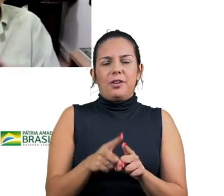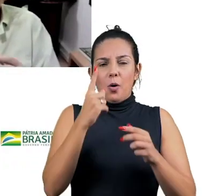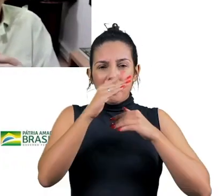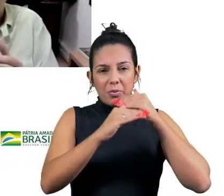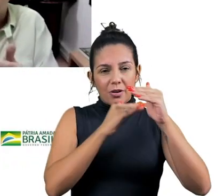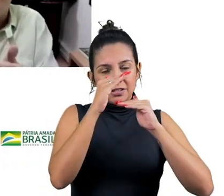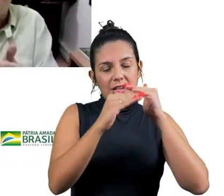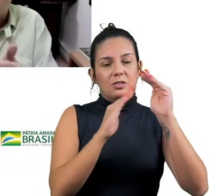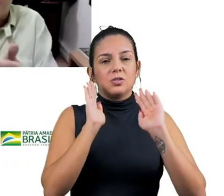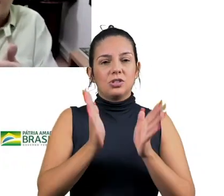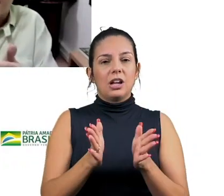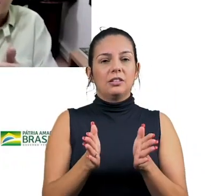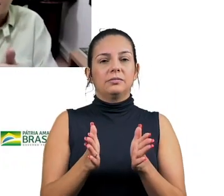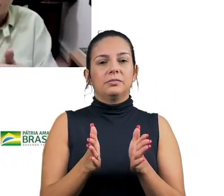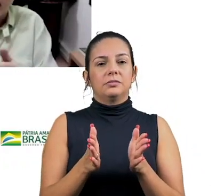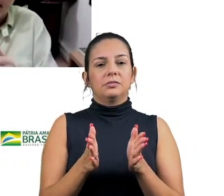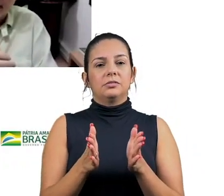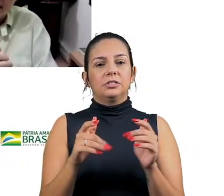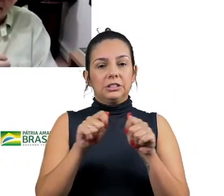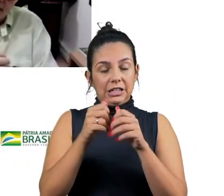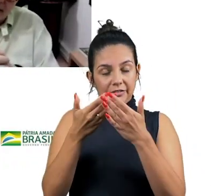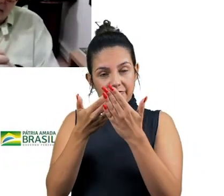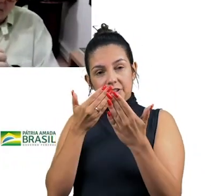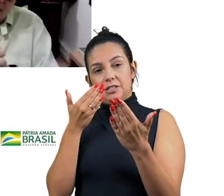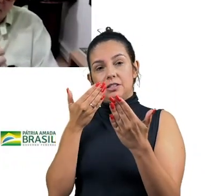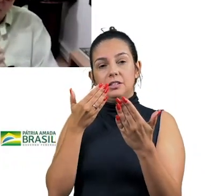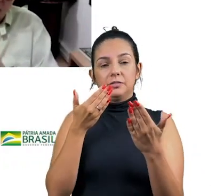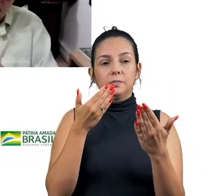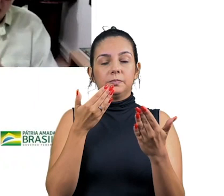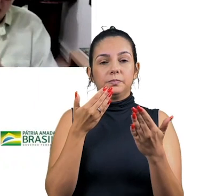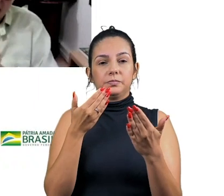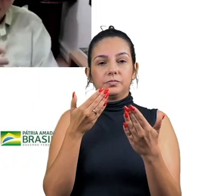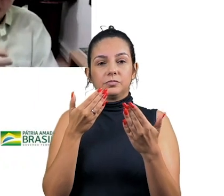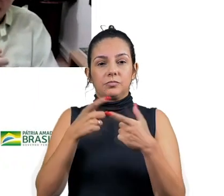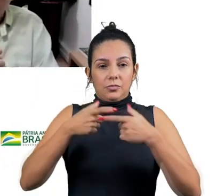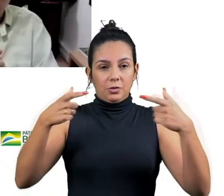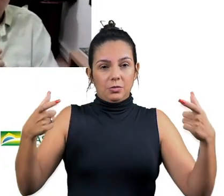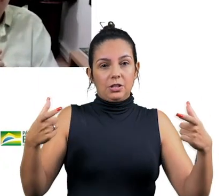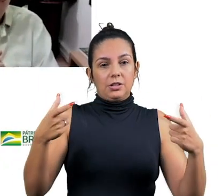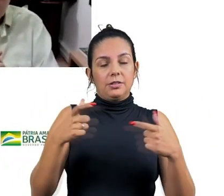processo que já o está afastando da maioria